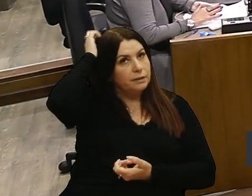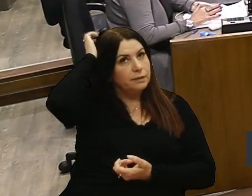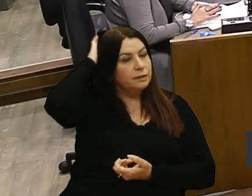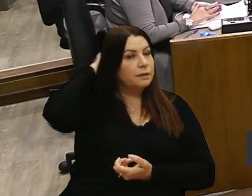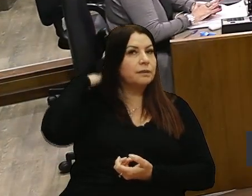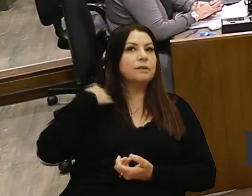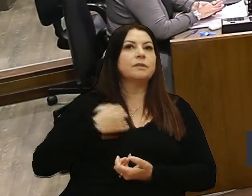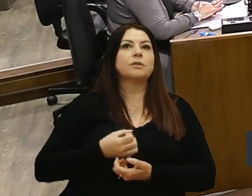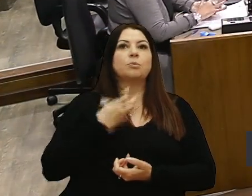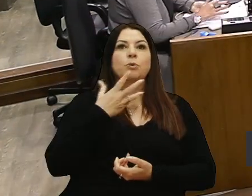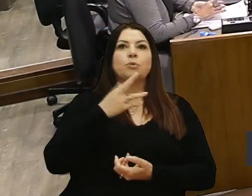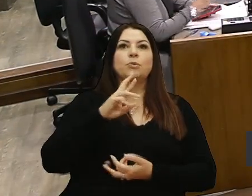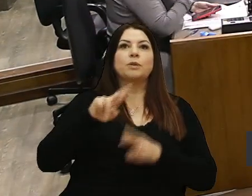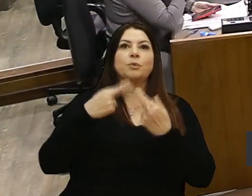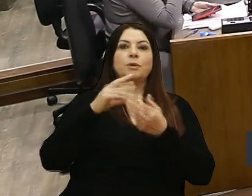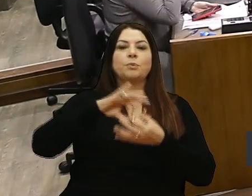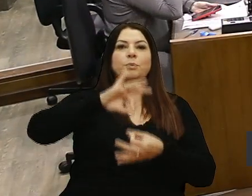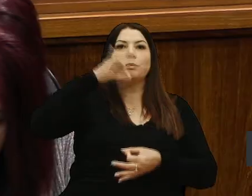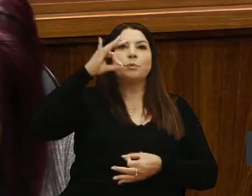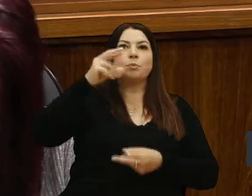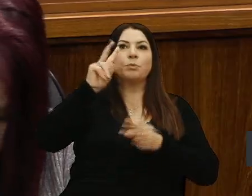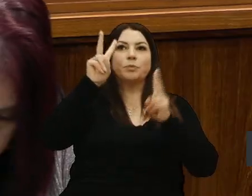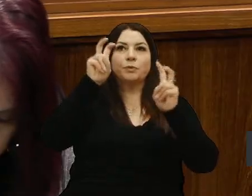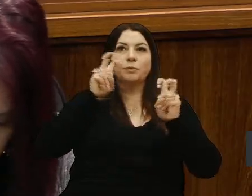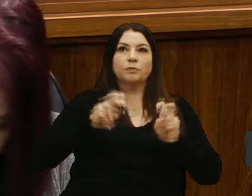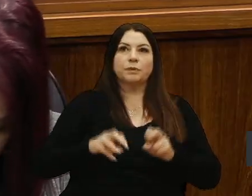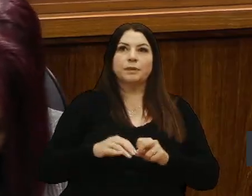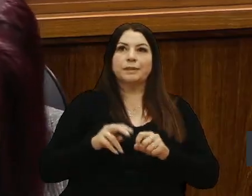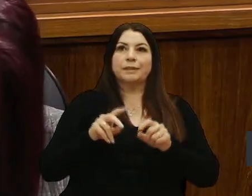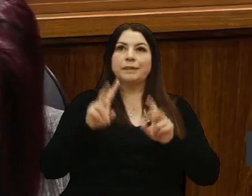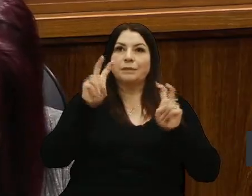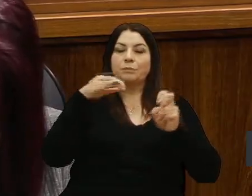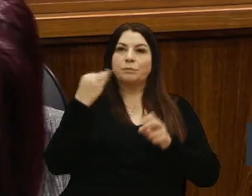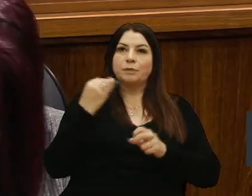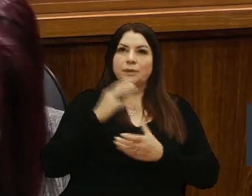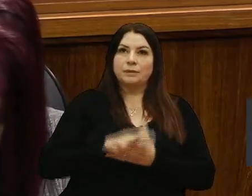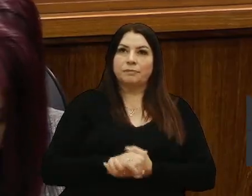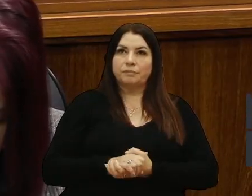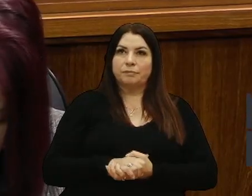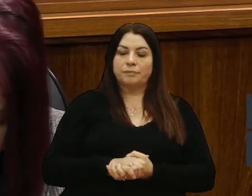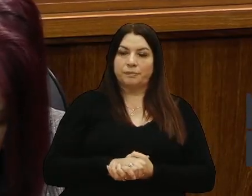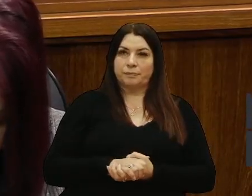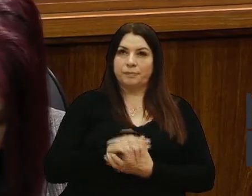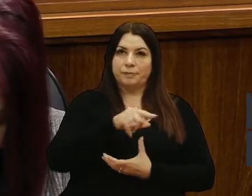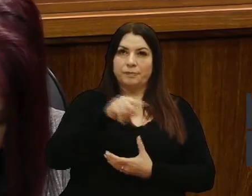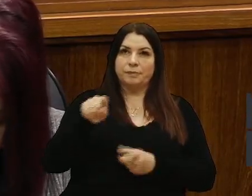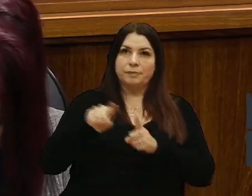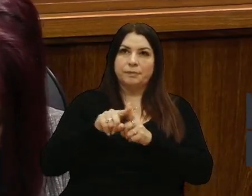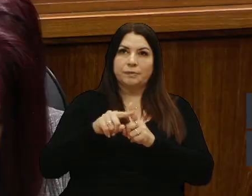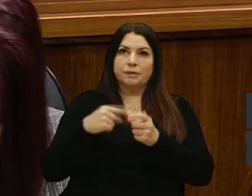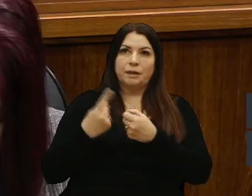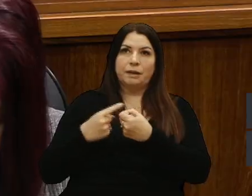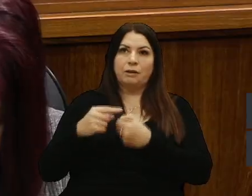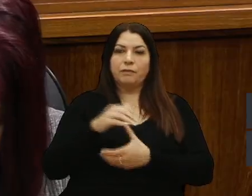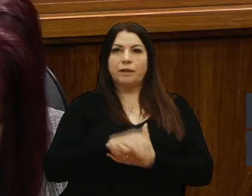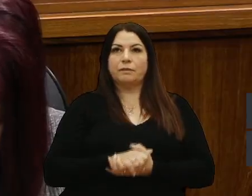Bom, sessão longa, mas com muitos assuntos e temas importantes e relevantes aqui para a nossa